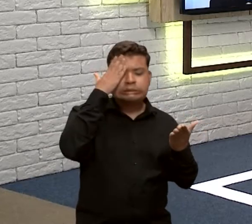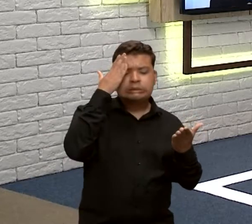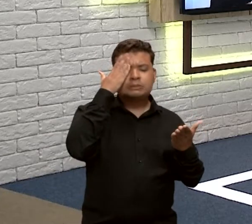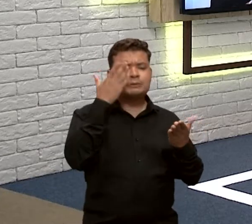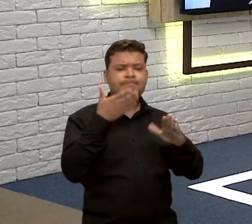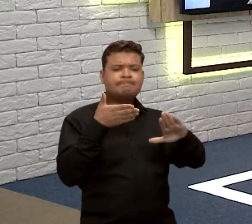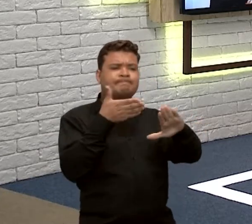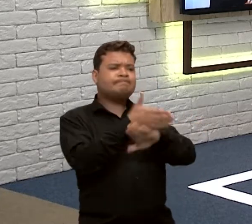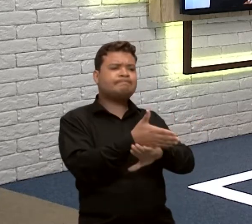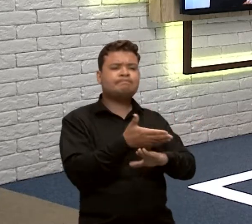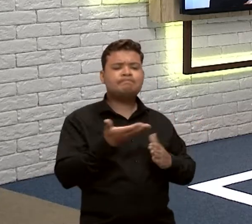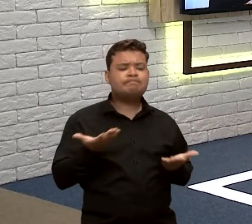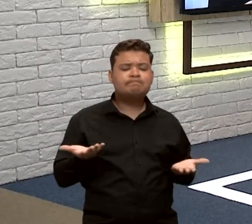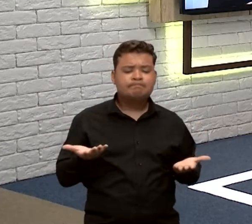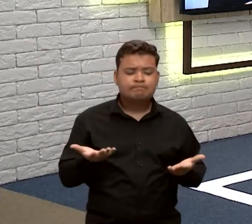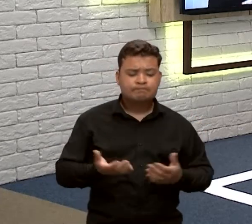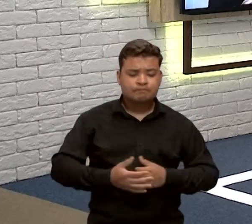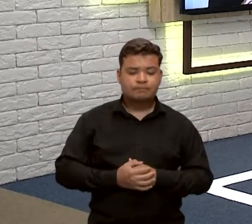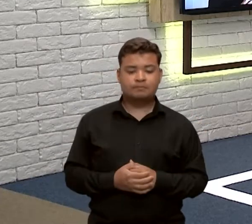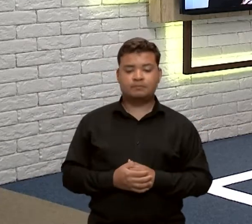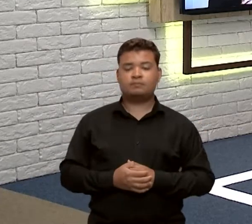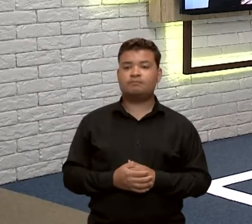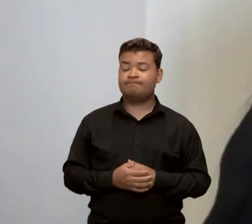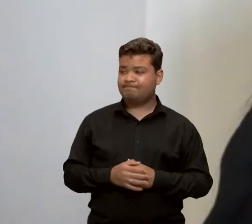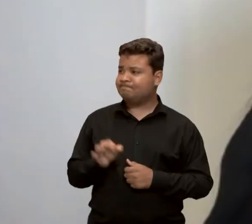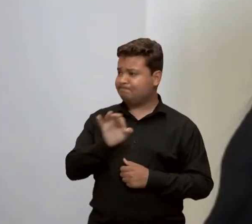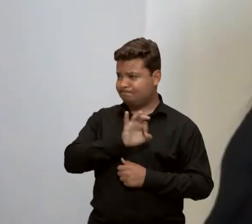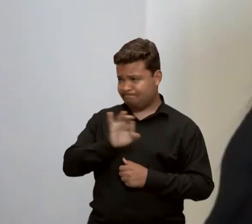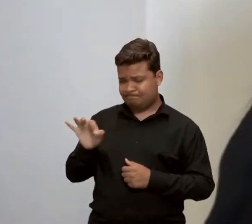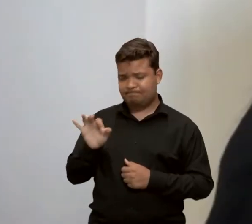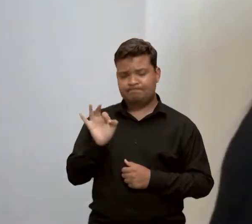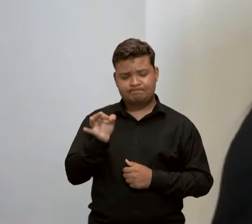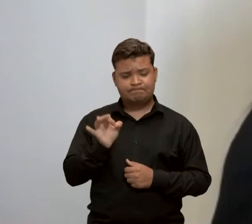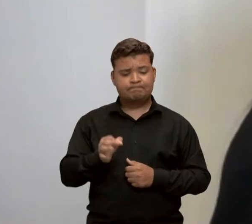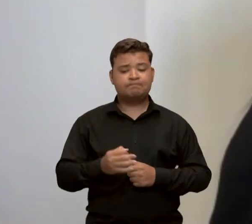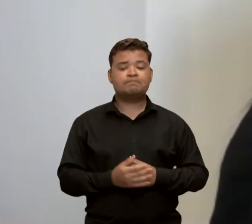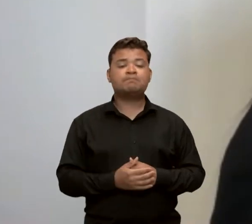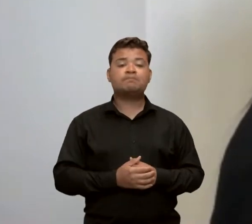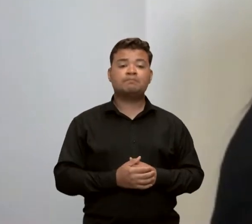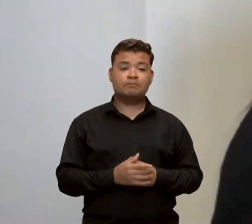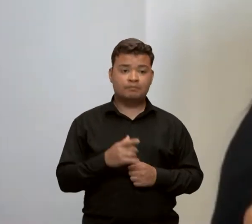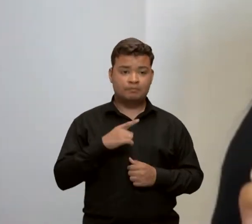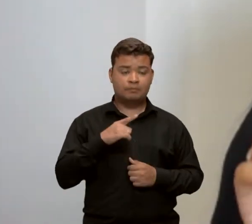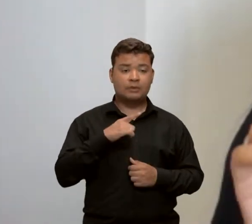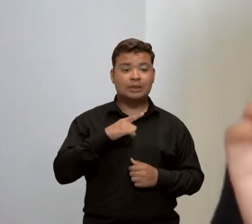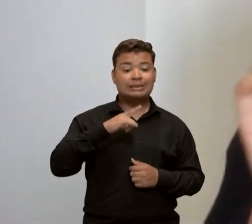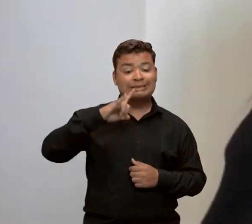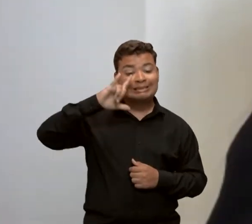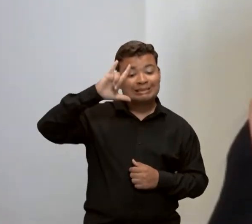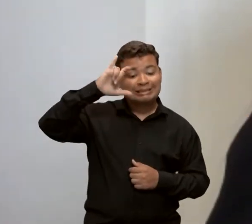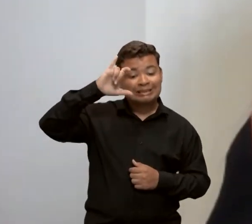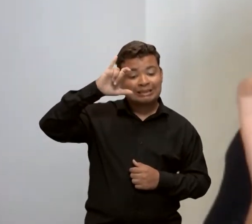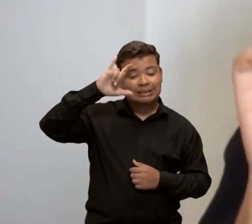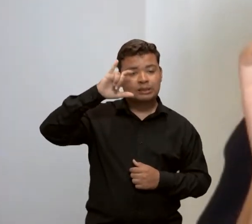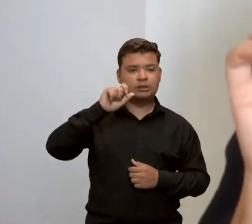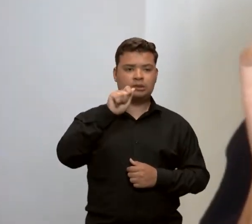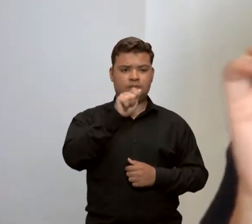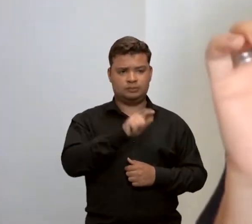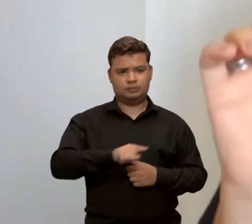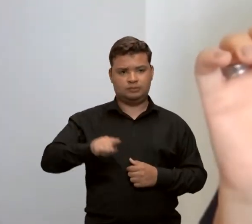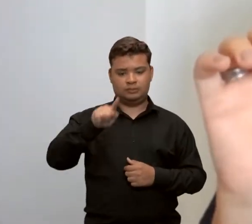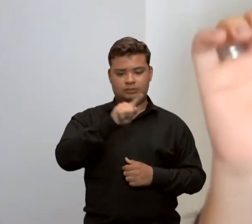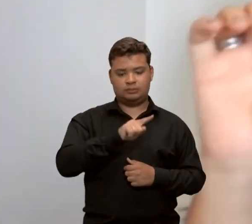faz? Excelente. Nós temos uma página no Instagram,